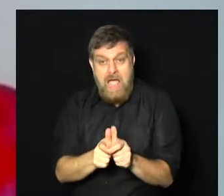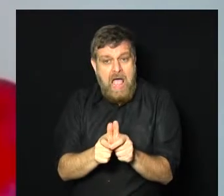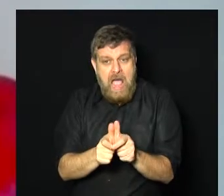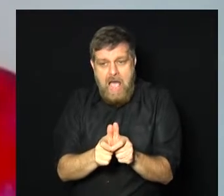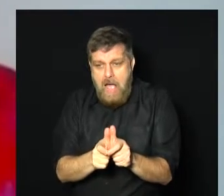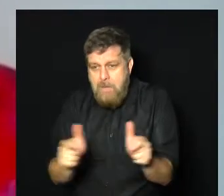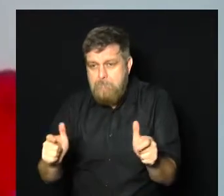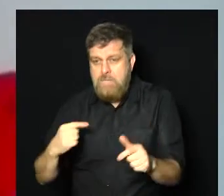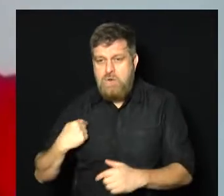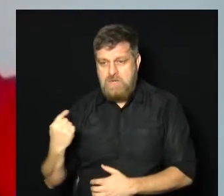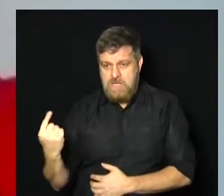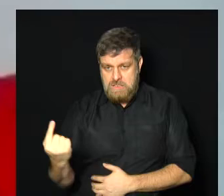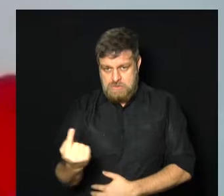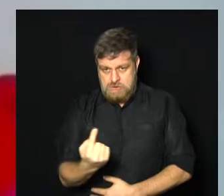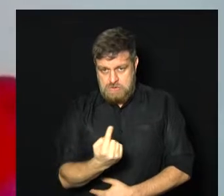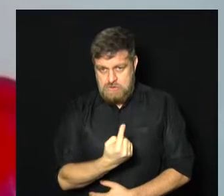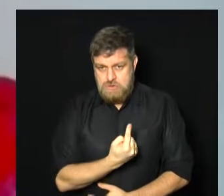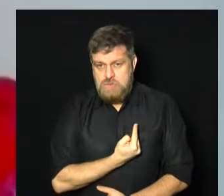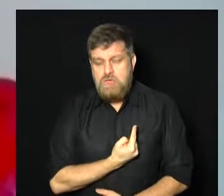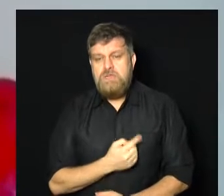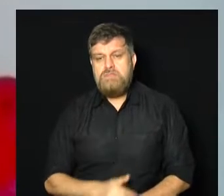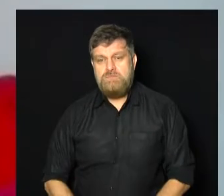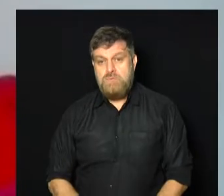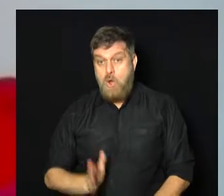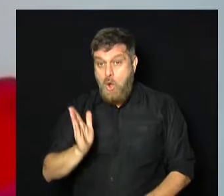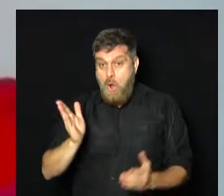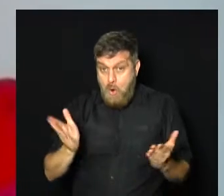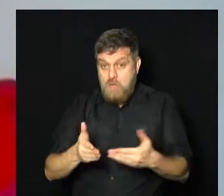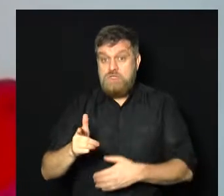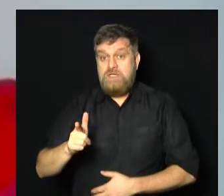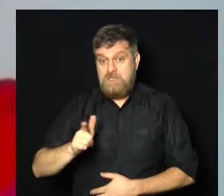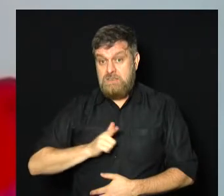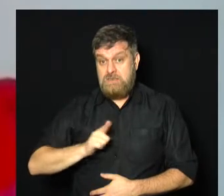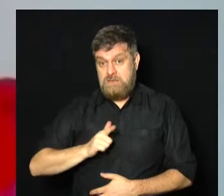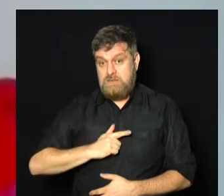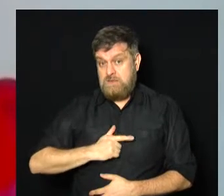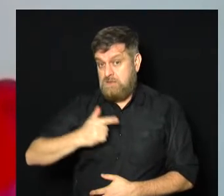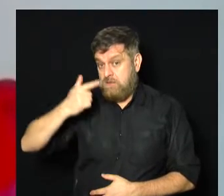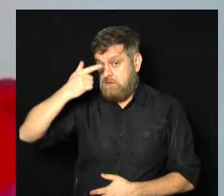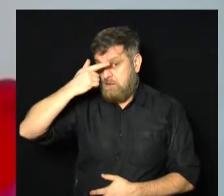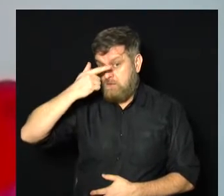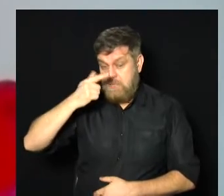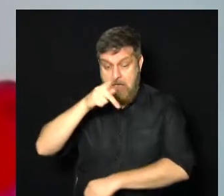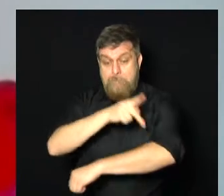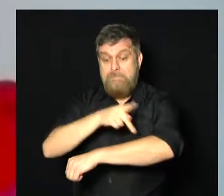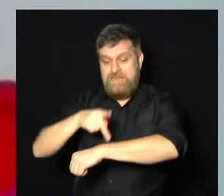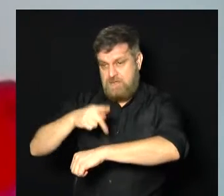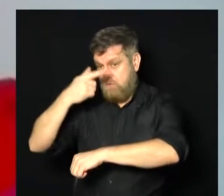sei precisar esse número, mas a maioria de nós hoje tenha a graduação em pedagogia.